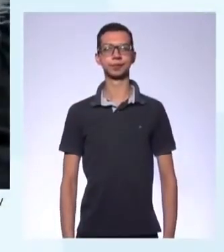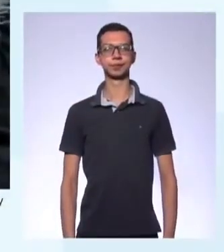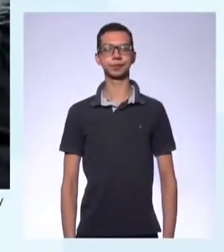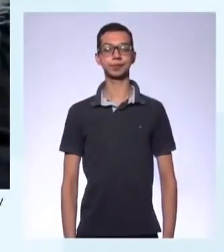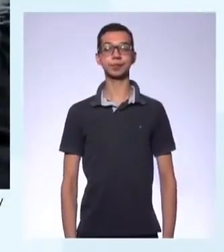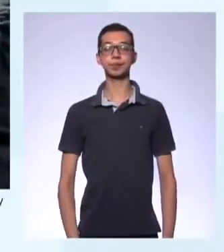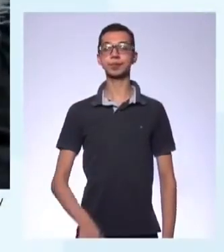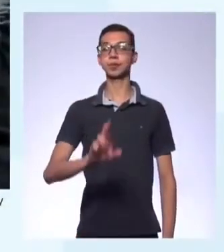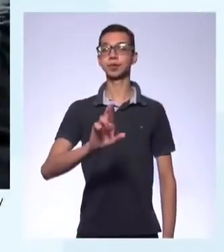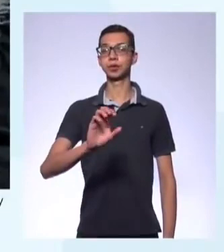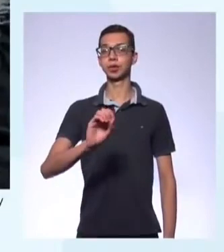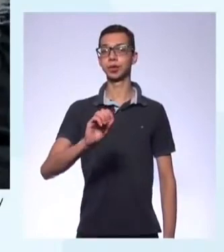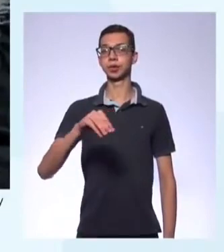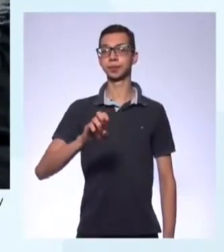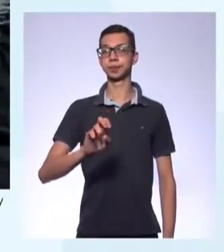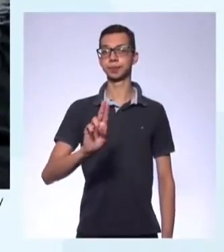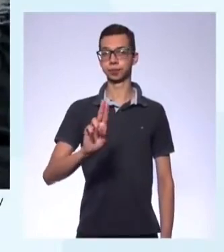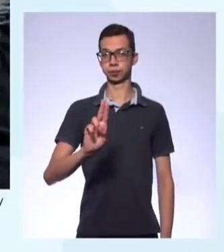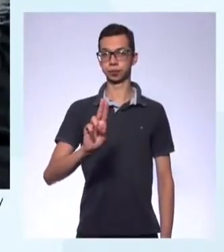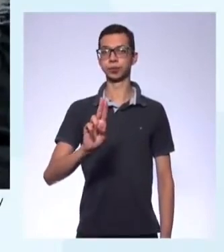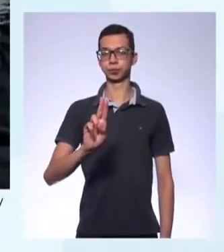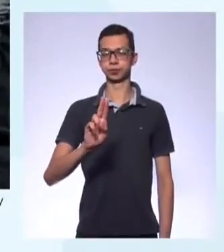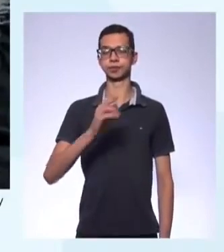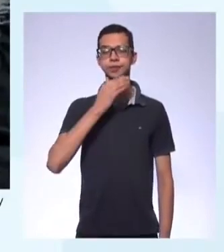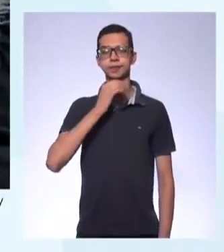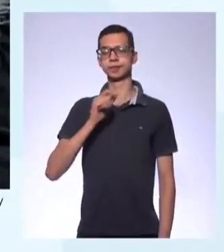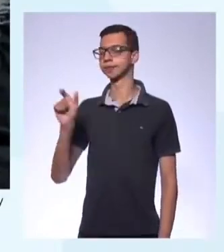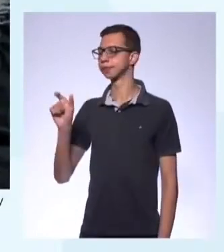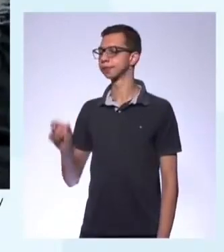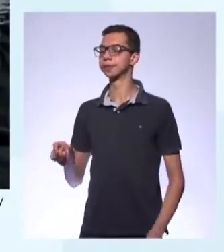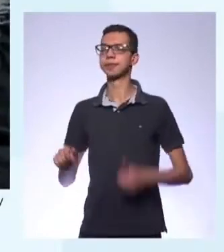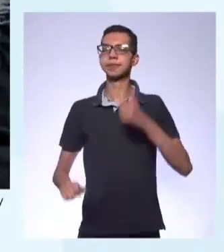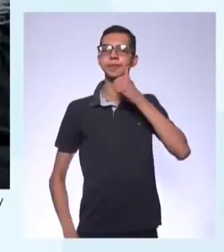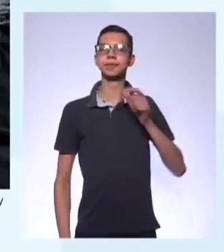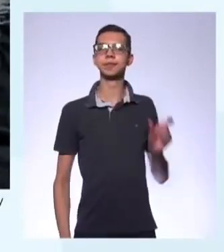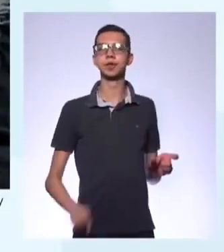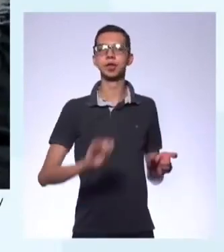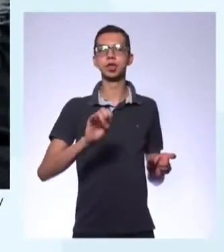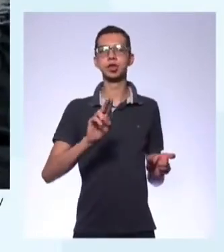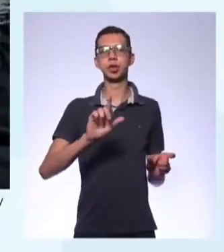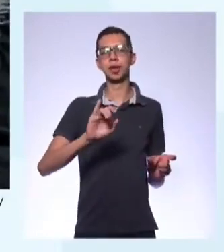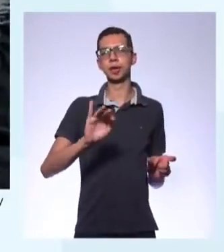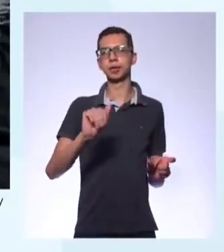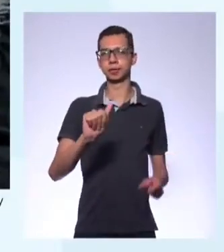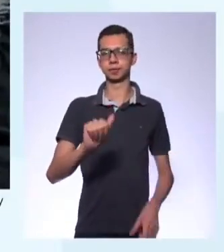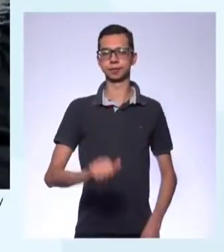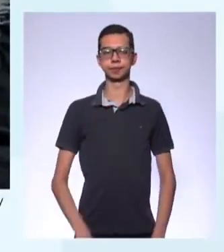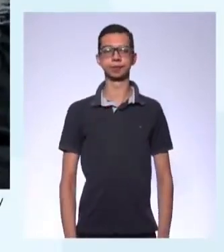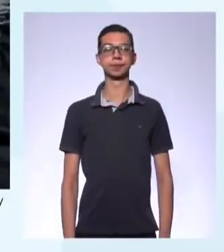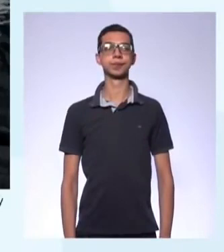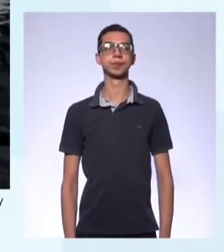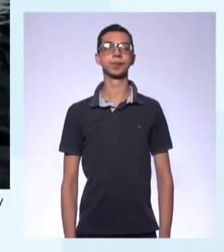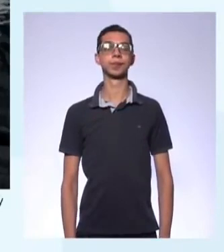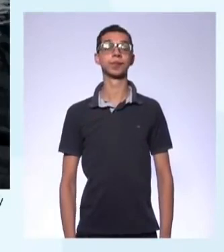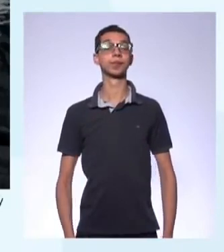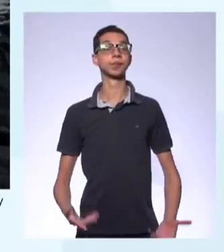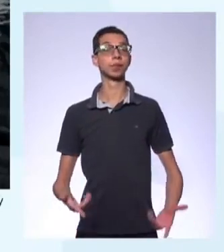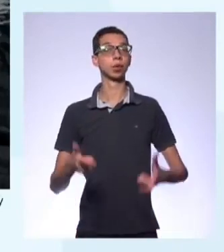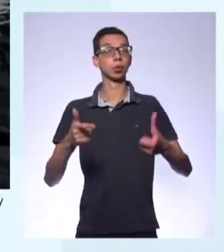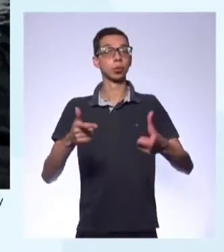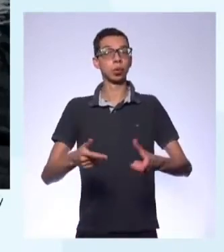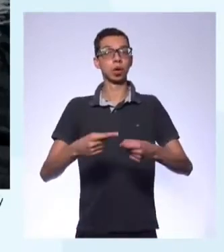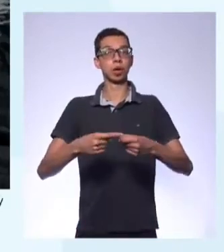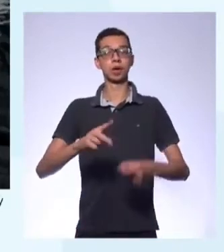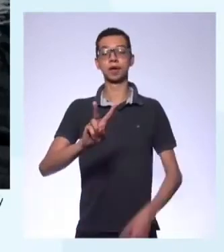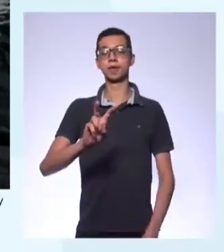Romeu e Julieta. Segundo ato, cena 2. Verona é uma cidade italiana,